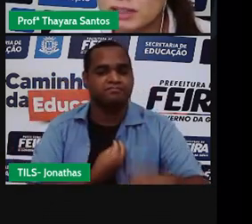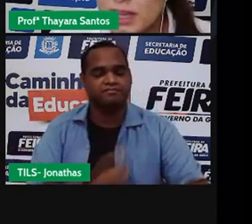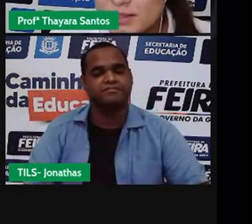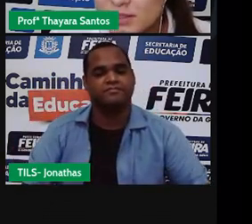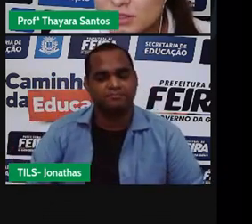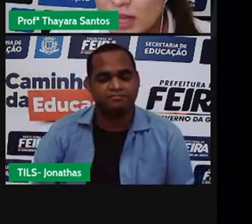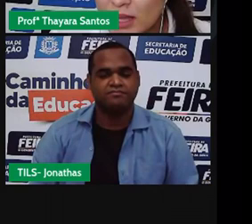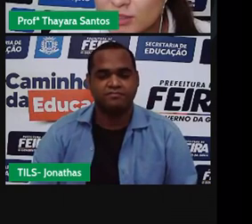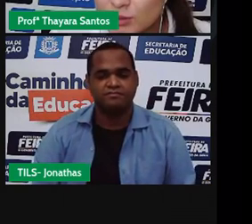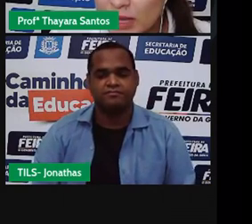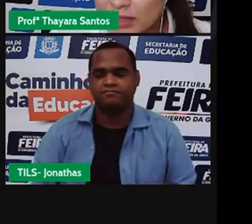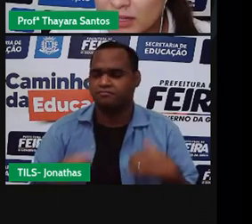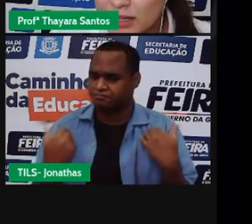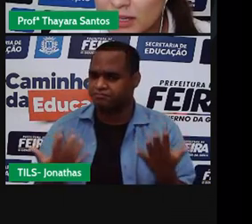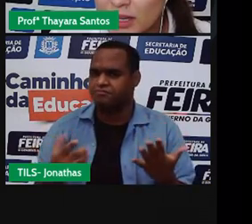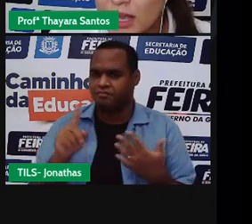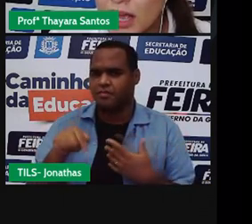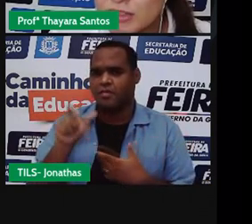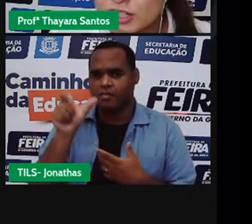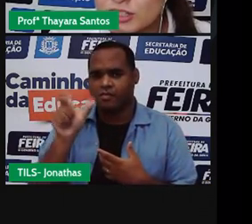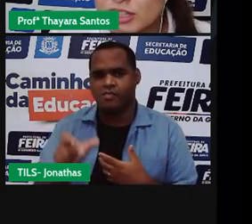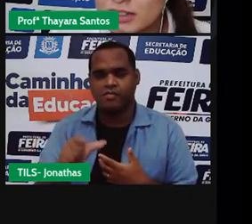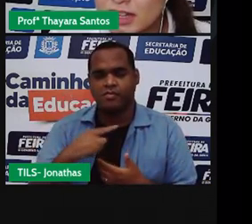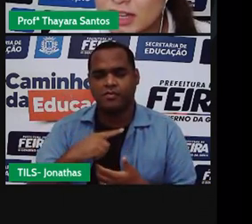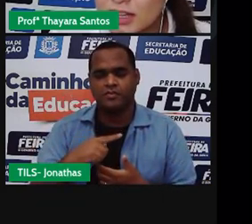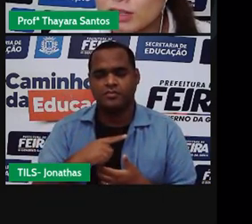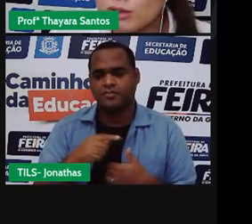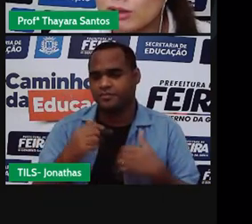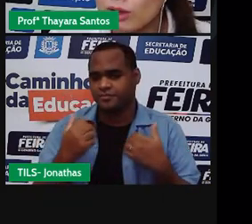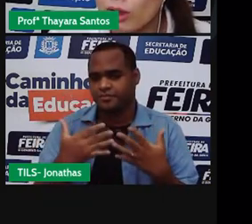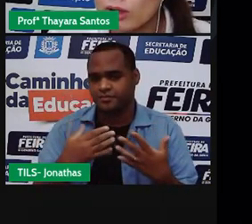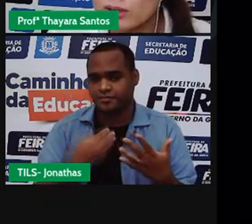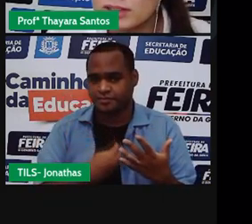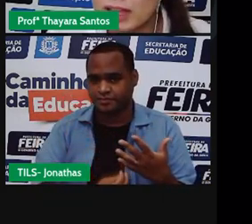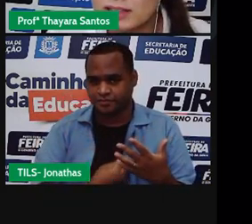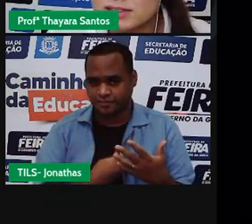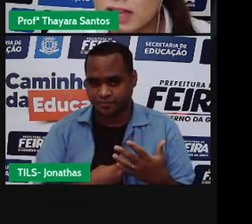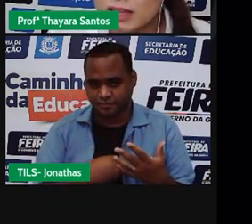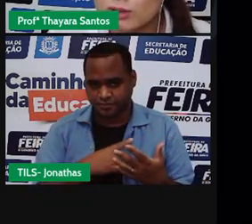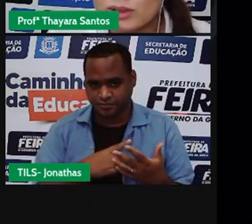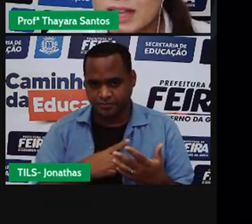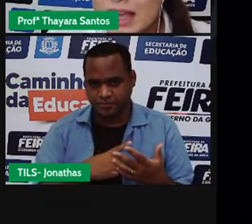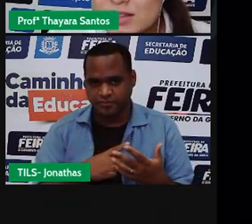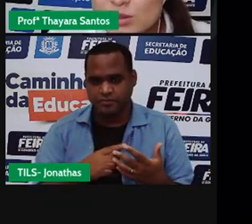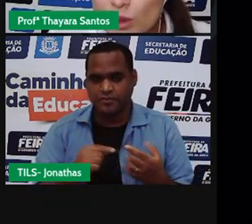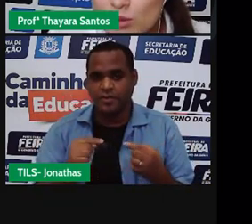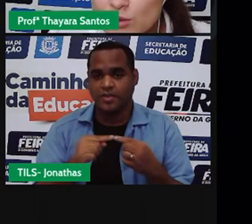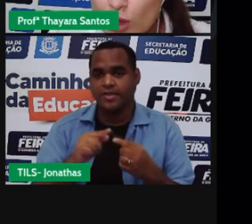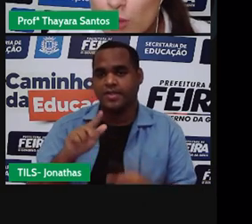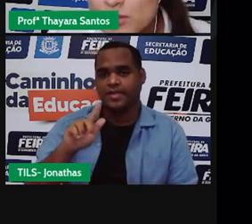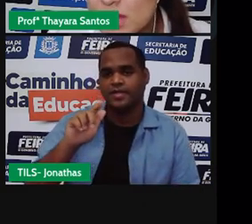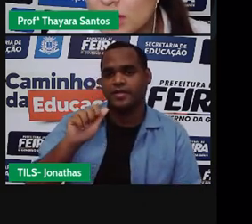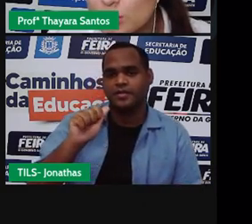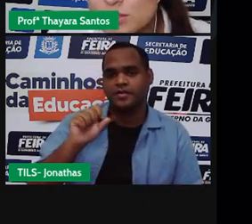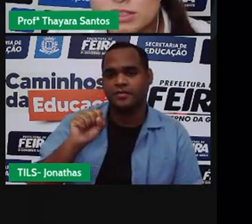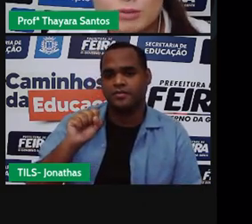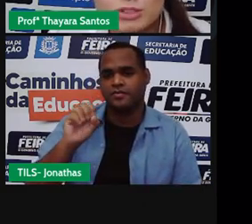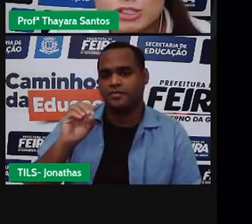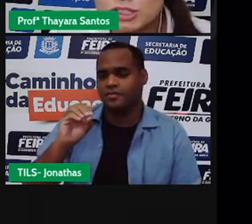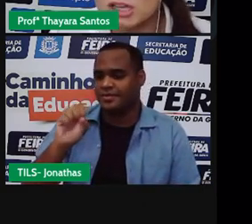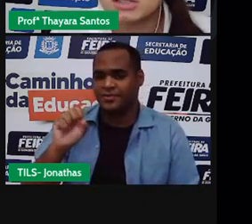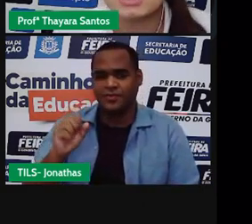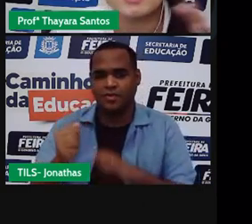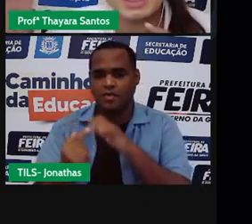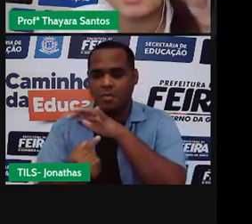Pronto. Nesse estágio aqui, a gente já tem, ó, tá em estado gasoso. Ó como os átomos